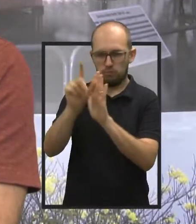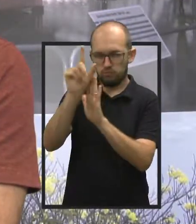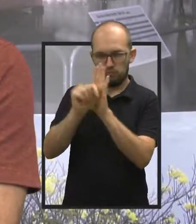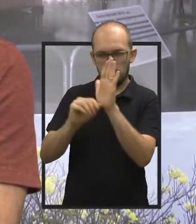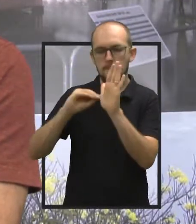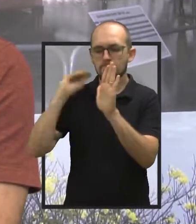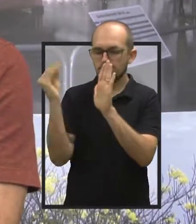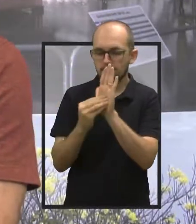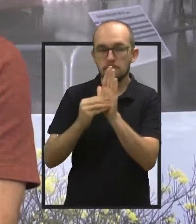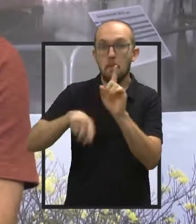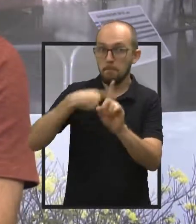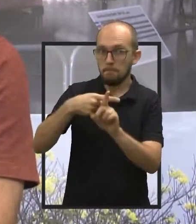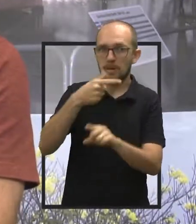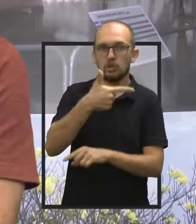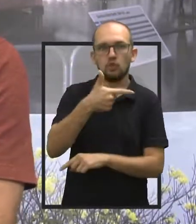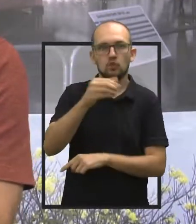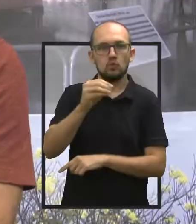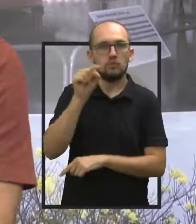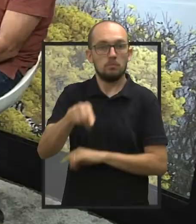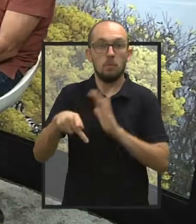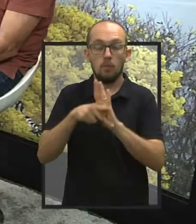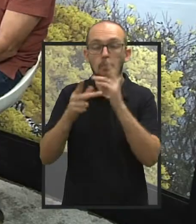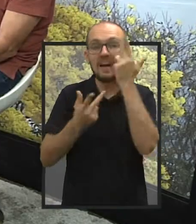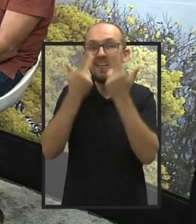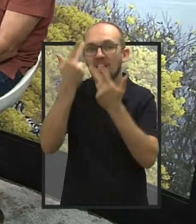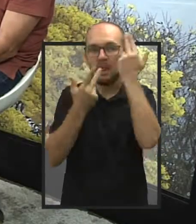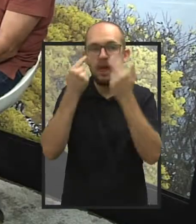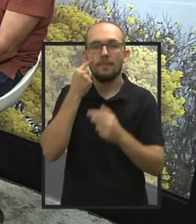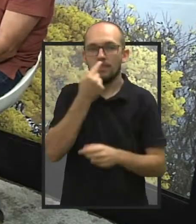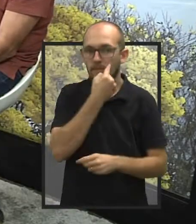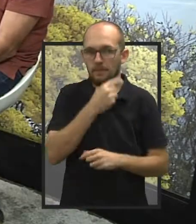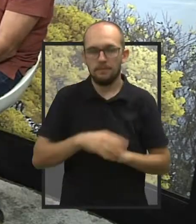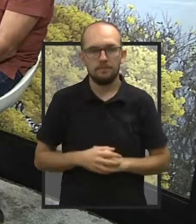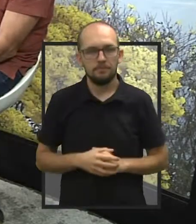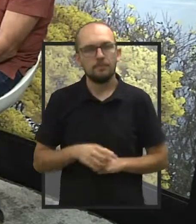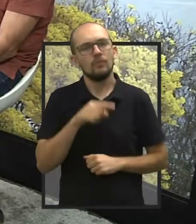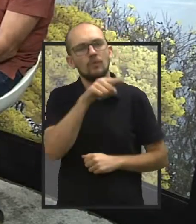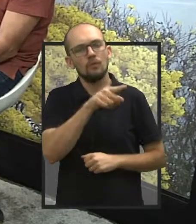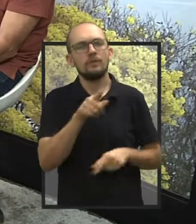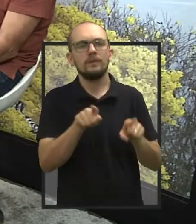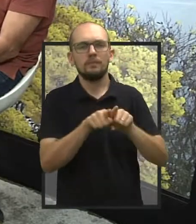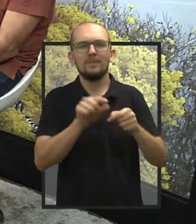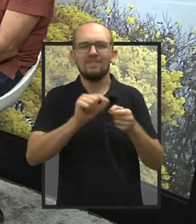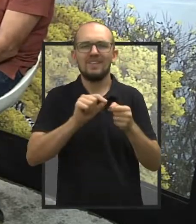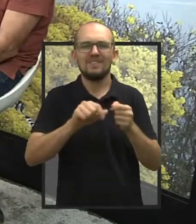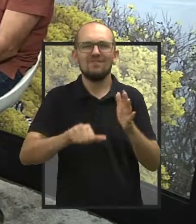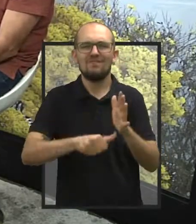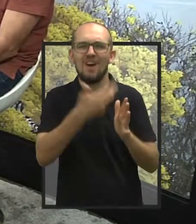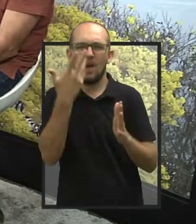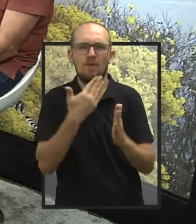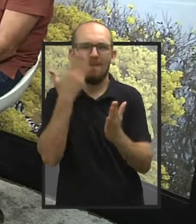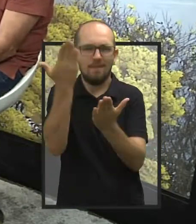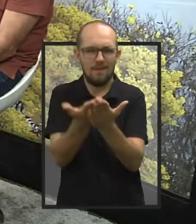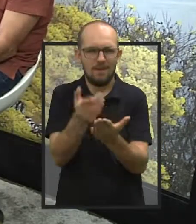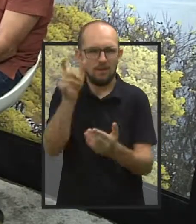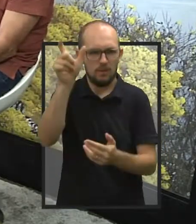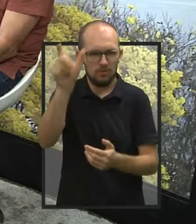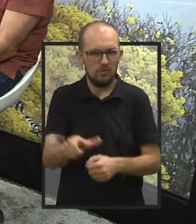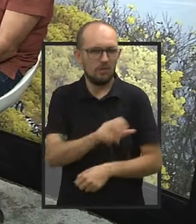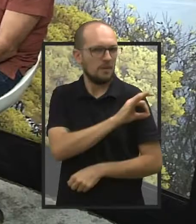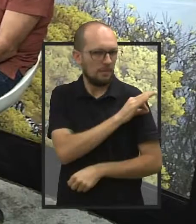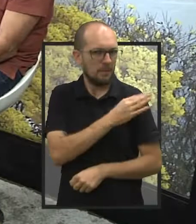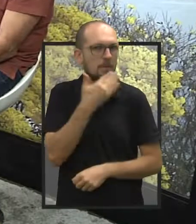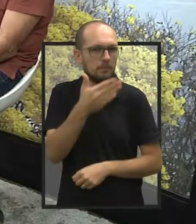orçamento do ano que vem para cirurgias de catarata. O senhor fez, inclusive, diversos requerimentos endereçados ao prefeito pedindo a reserva